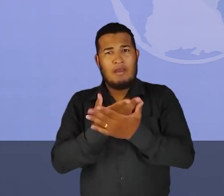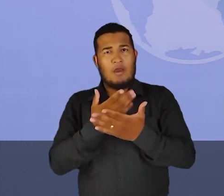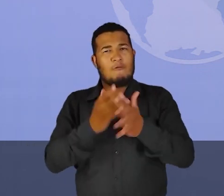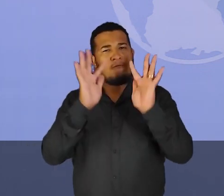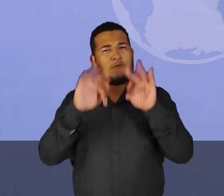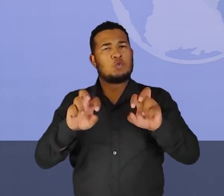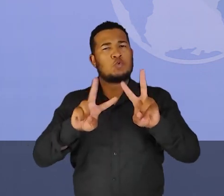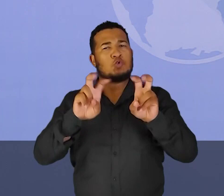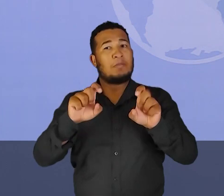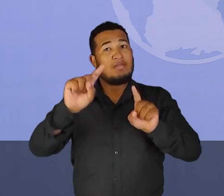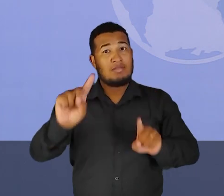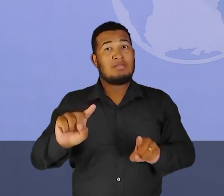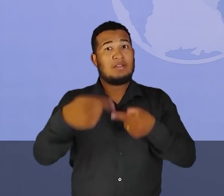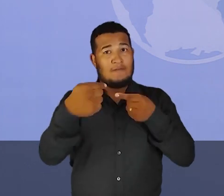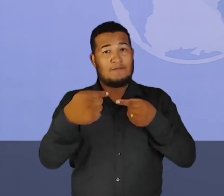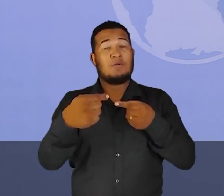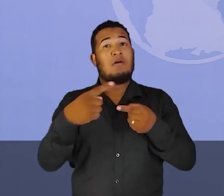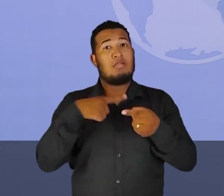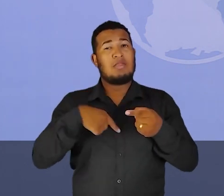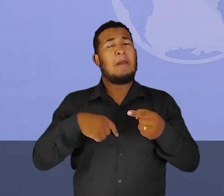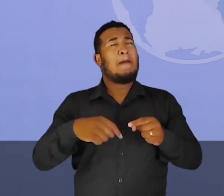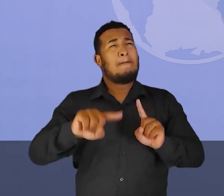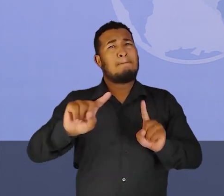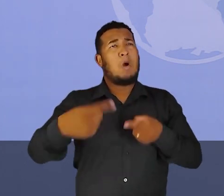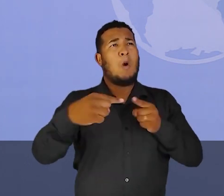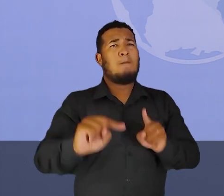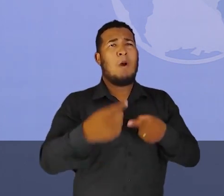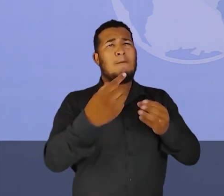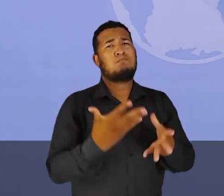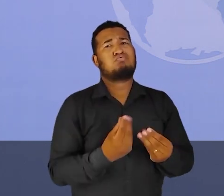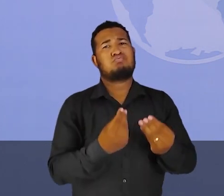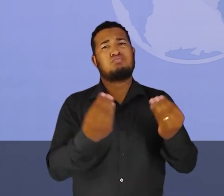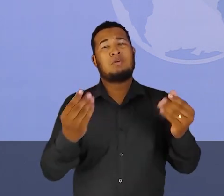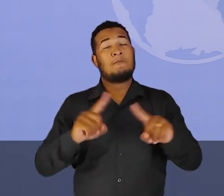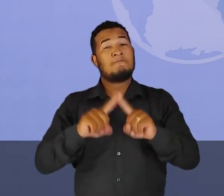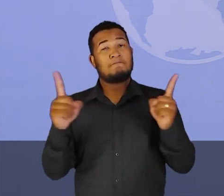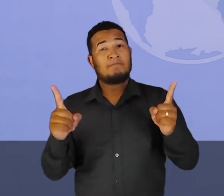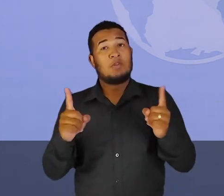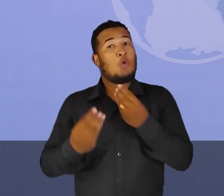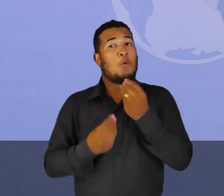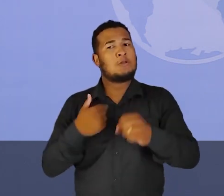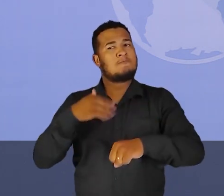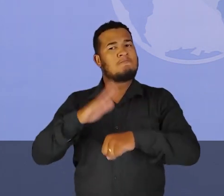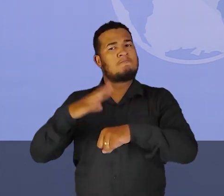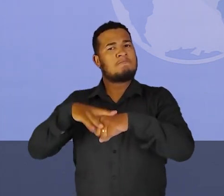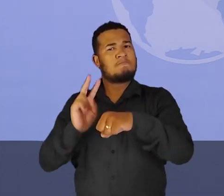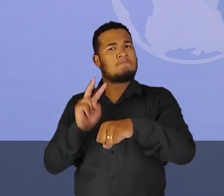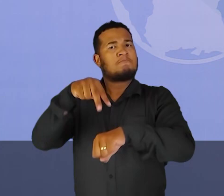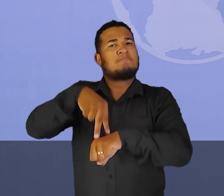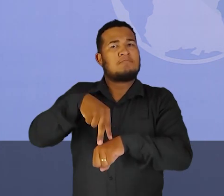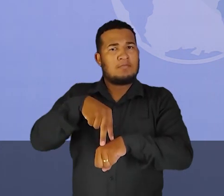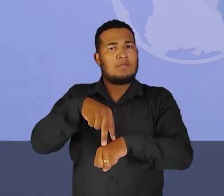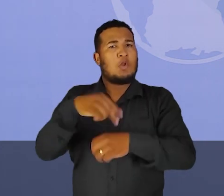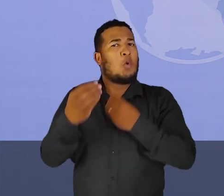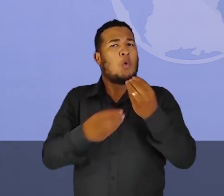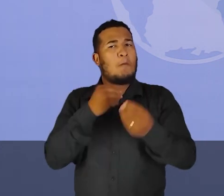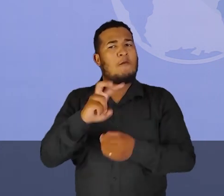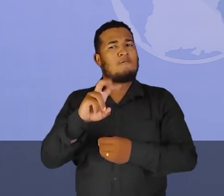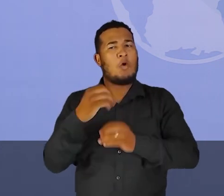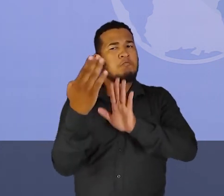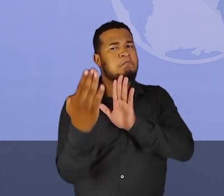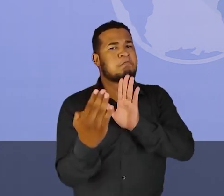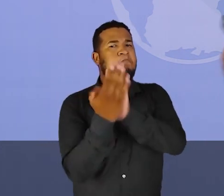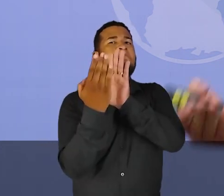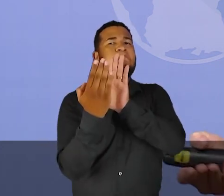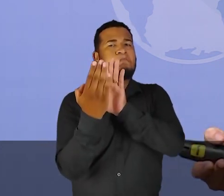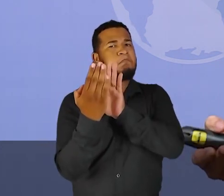de desafios e vão ser muitos os desafios que vocês vão enfrentar. Mas qual vai ser o posicionamento perante o desafio? Como que você vai se preparar